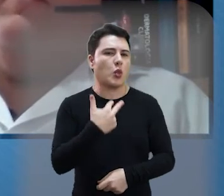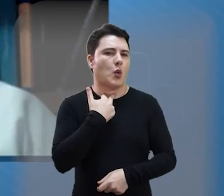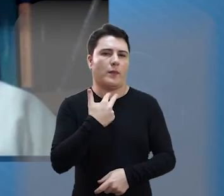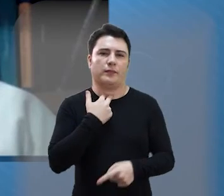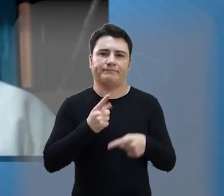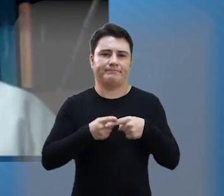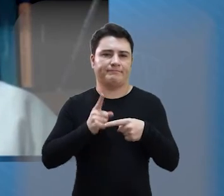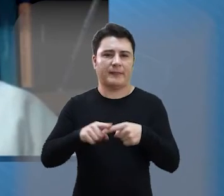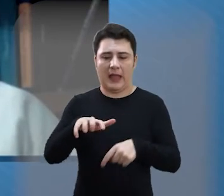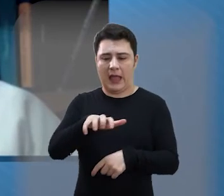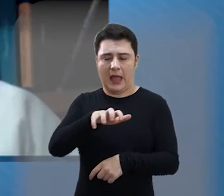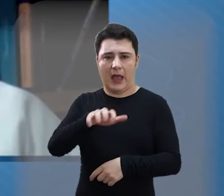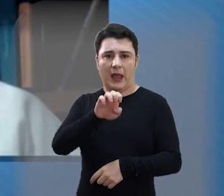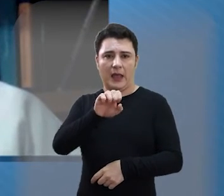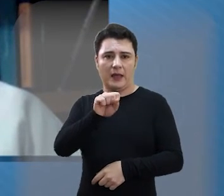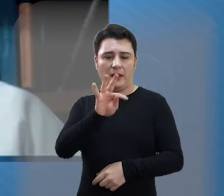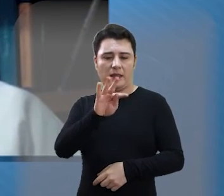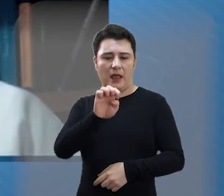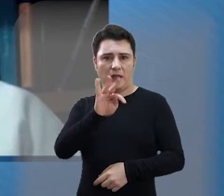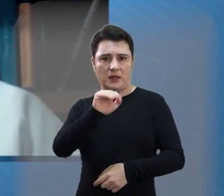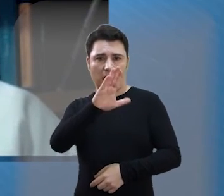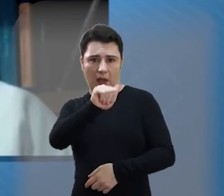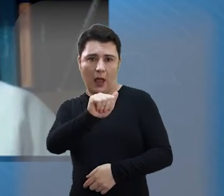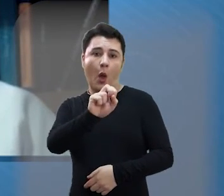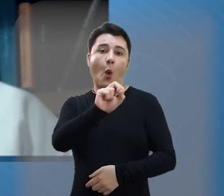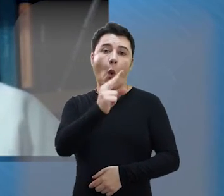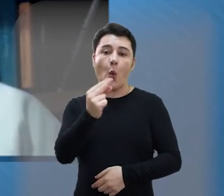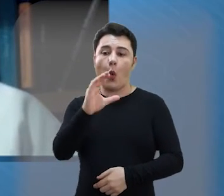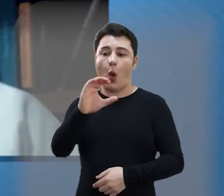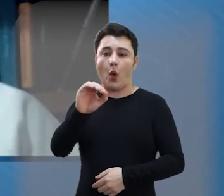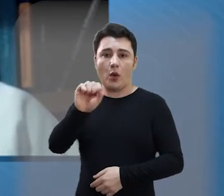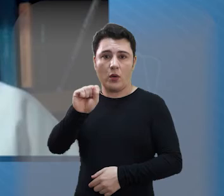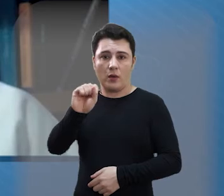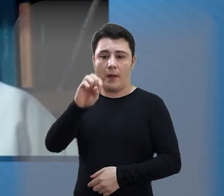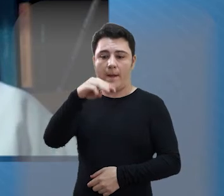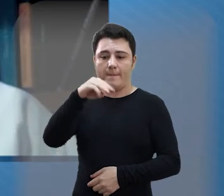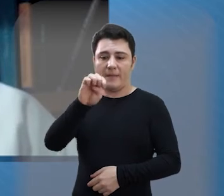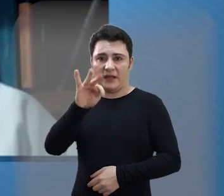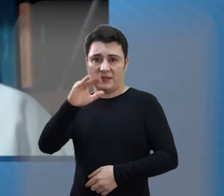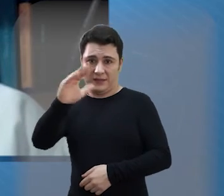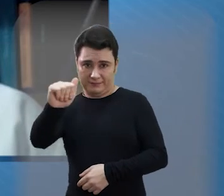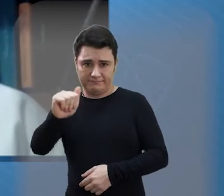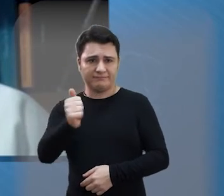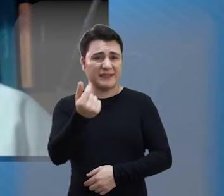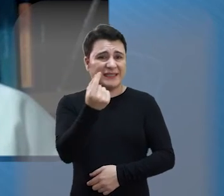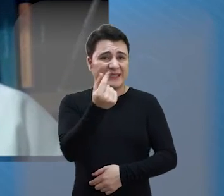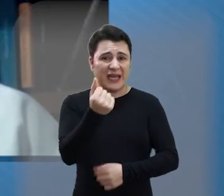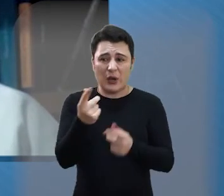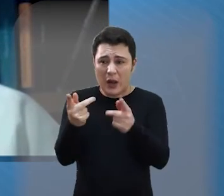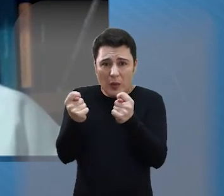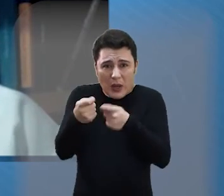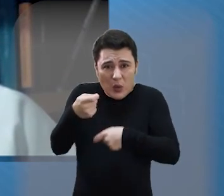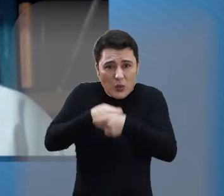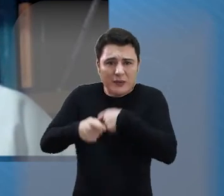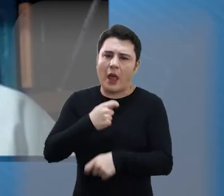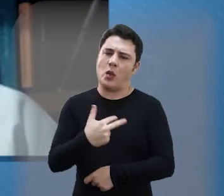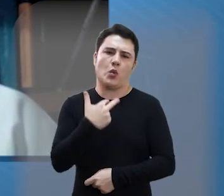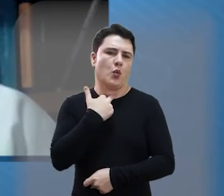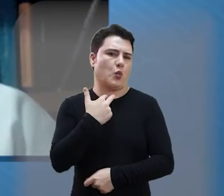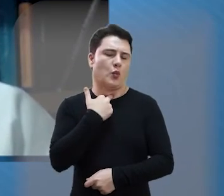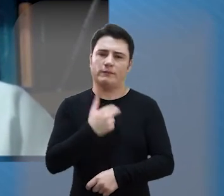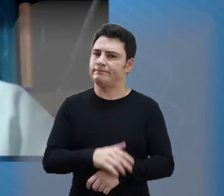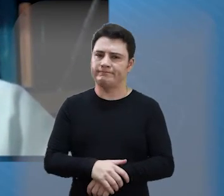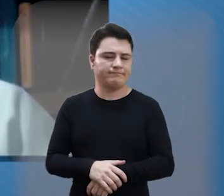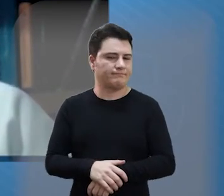a gente sempre fala aquela coisa, né, da economia à base da porcaria, quer dizer, na estética, na cosmética, isto é